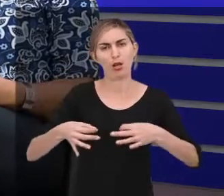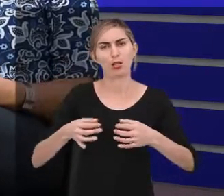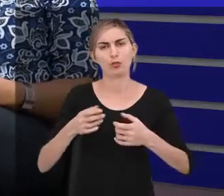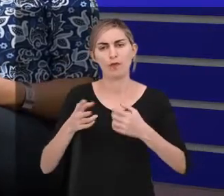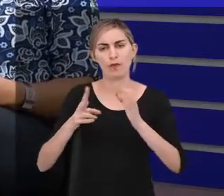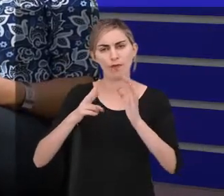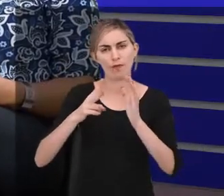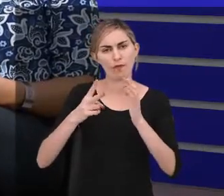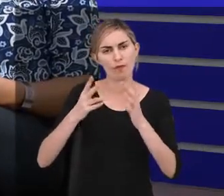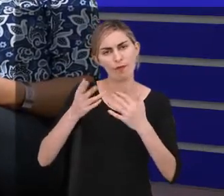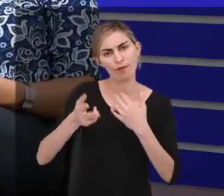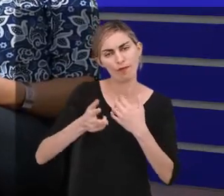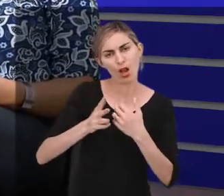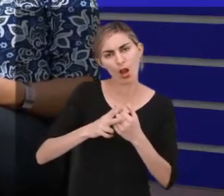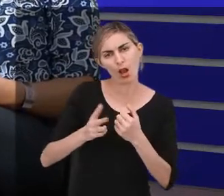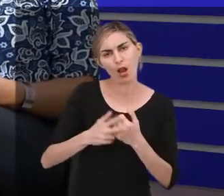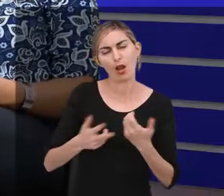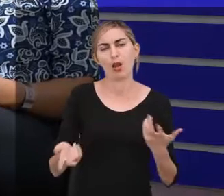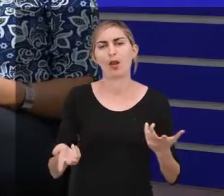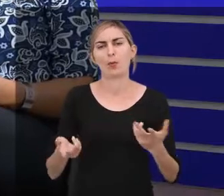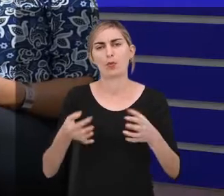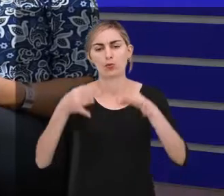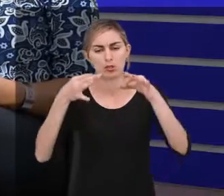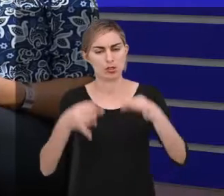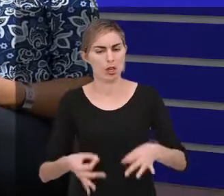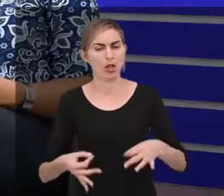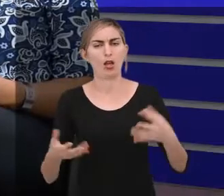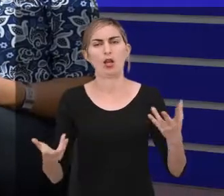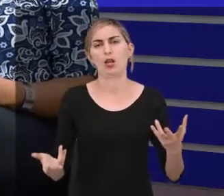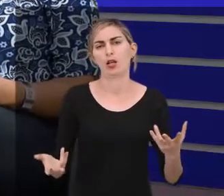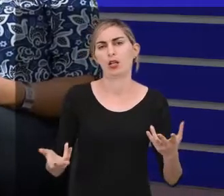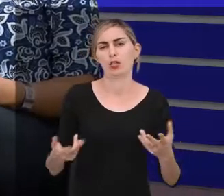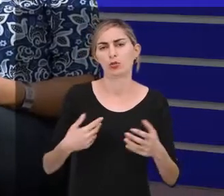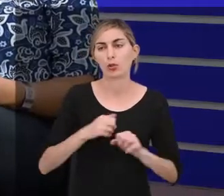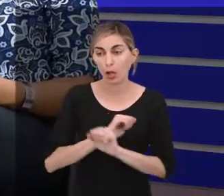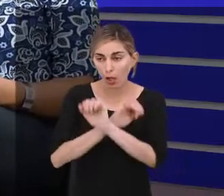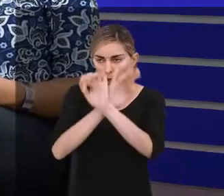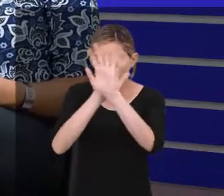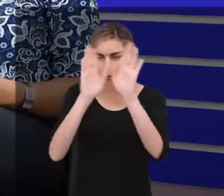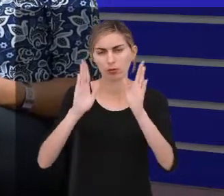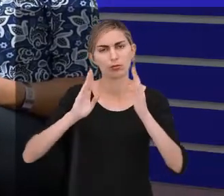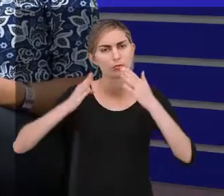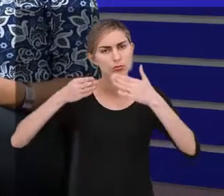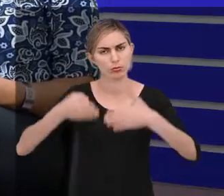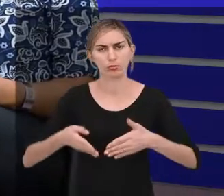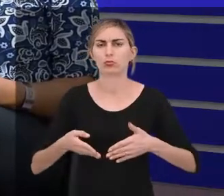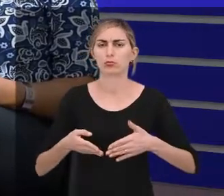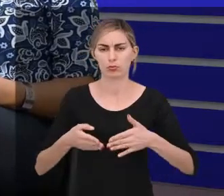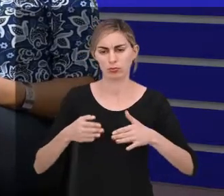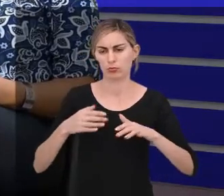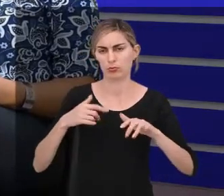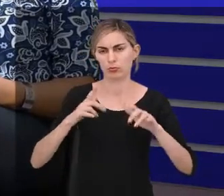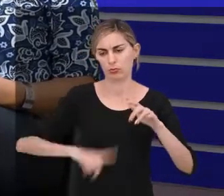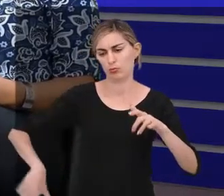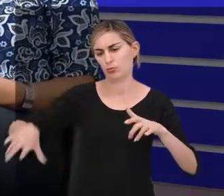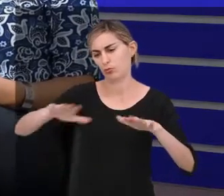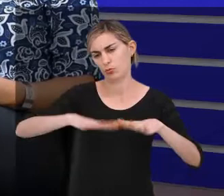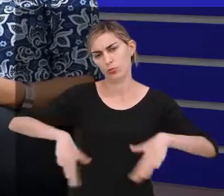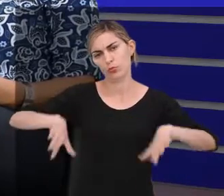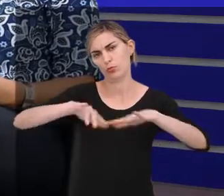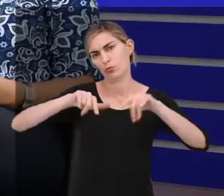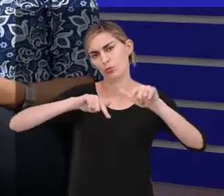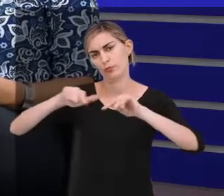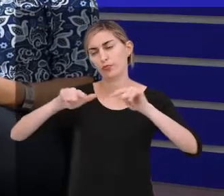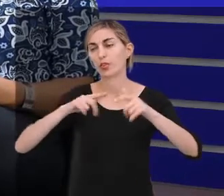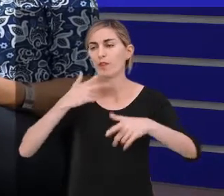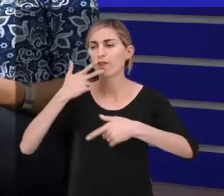os verbos na conjugação certa, mas ser claro e ser objetivo no ambiente profissional do trabalho é a gente conseguir dizer aquilo que a